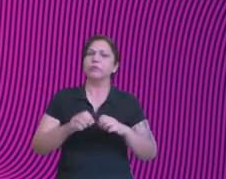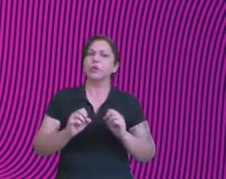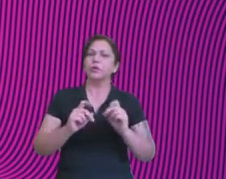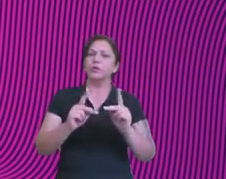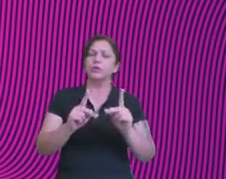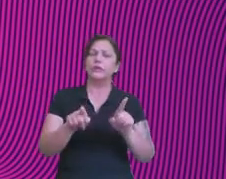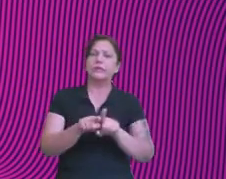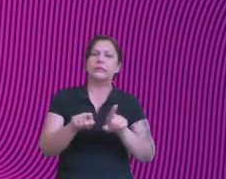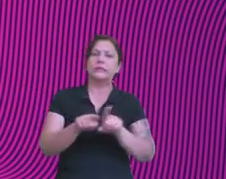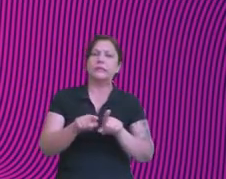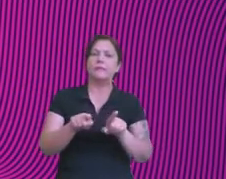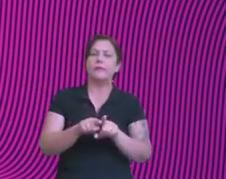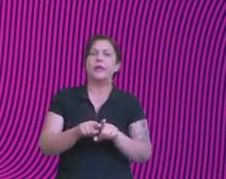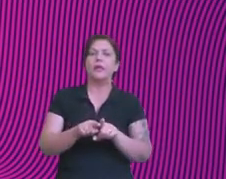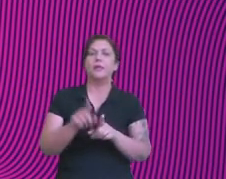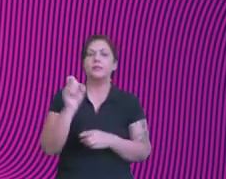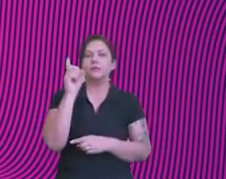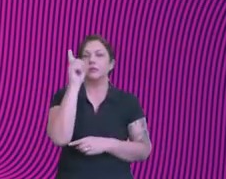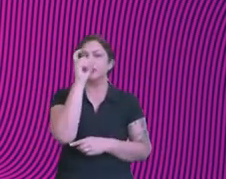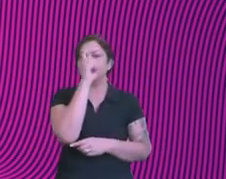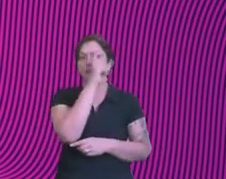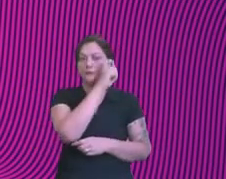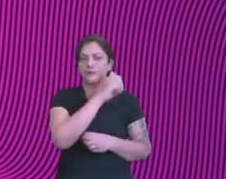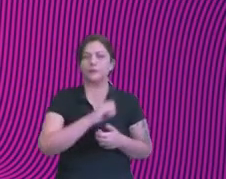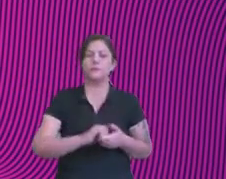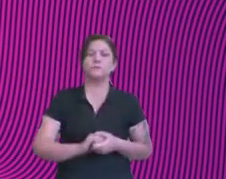controlados, né, do primário com a quimio inicialmente.